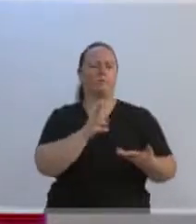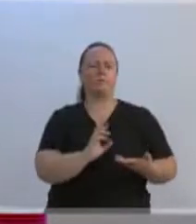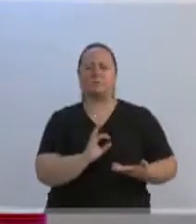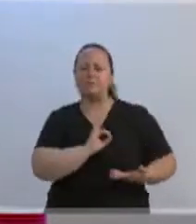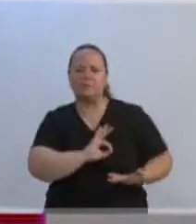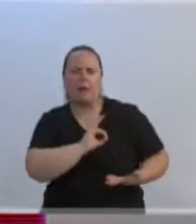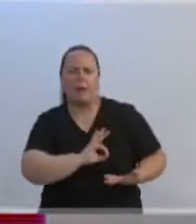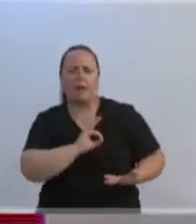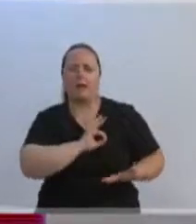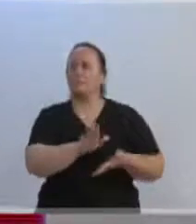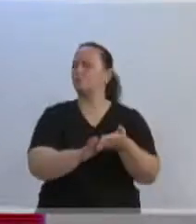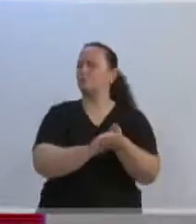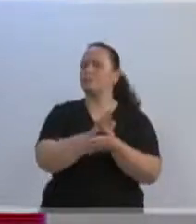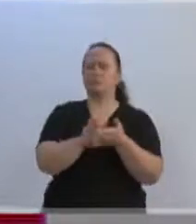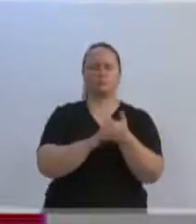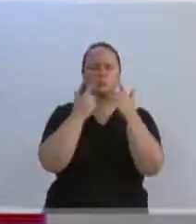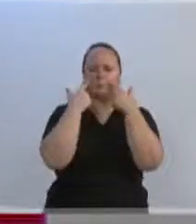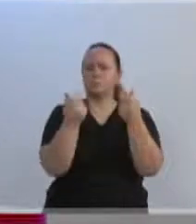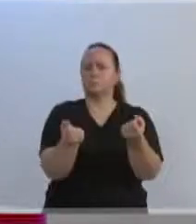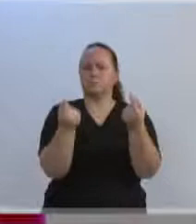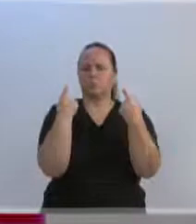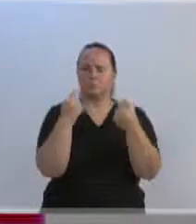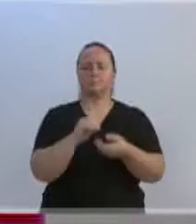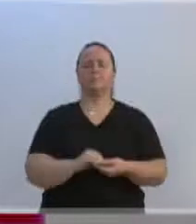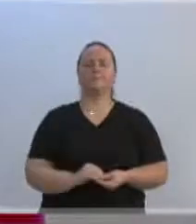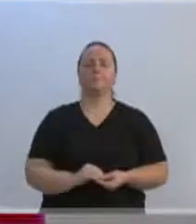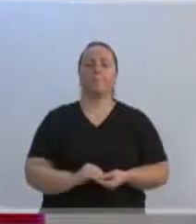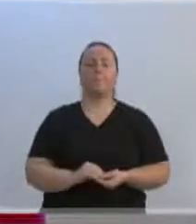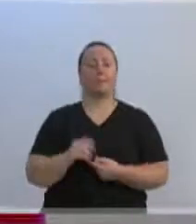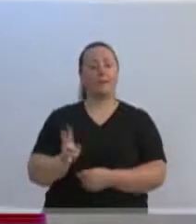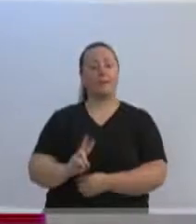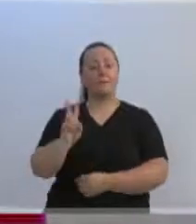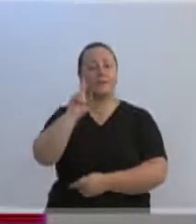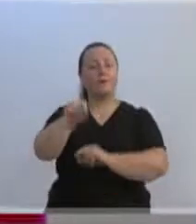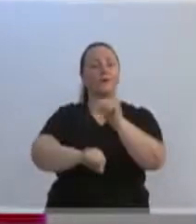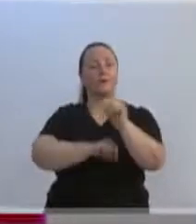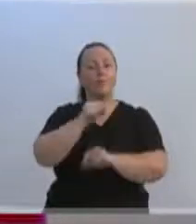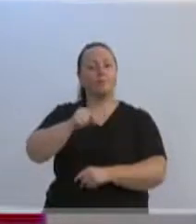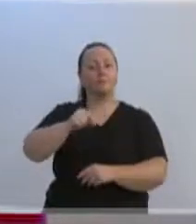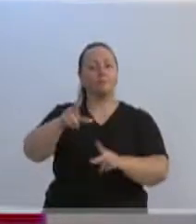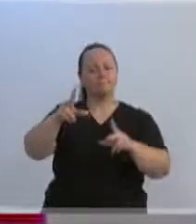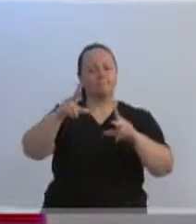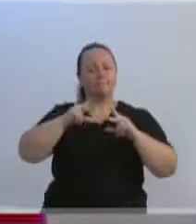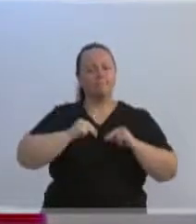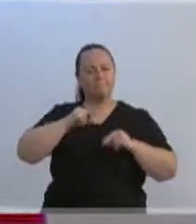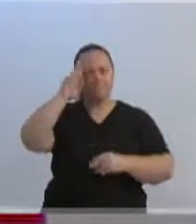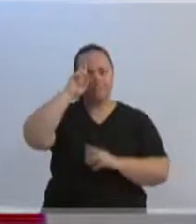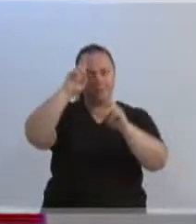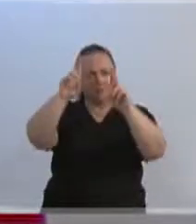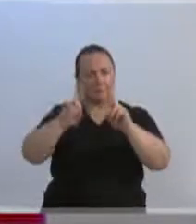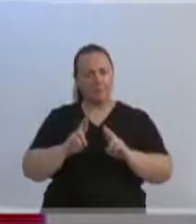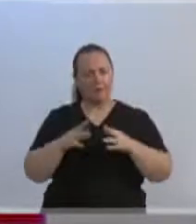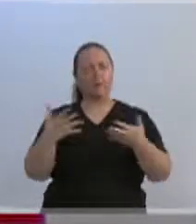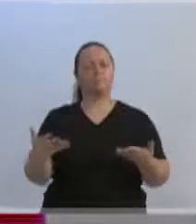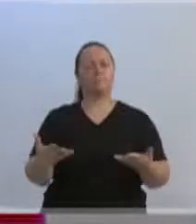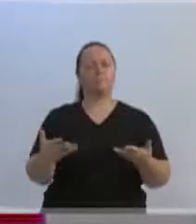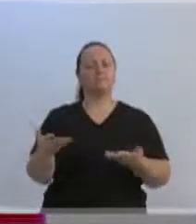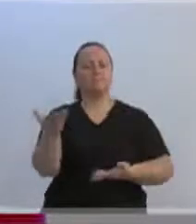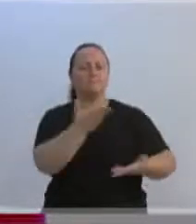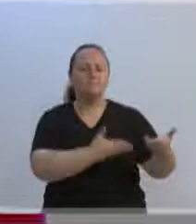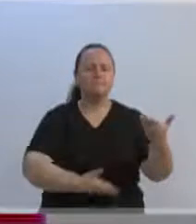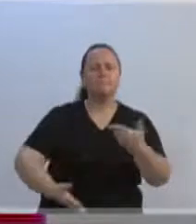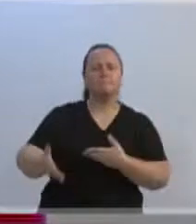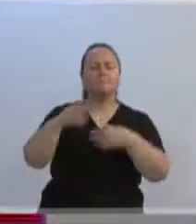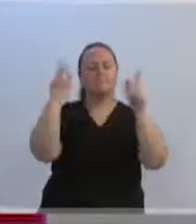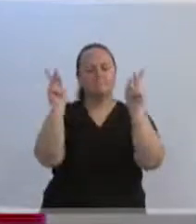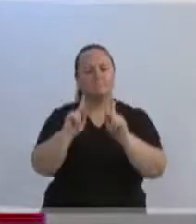as atividades do fs são baseadas em valores essenciais de dignidade e respeito às diferenças harmonia